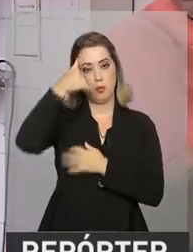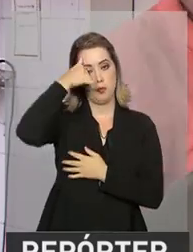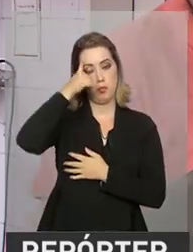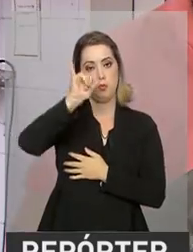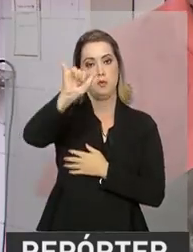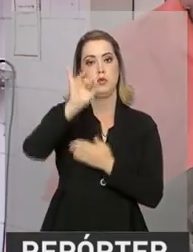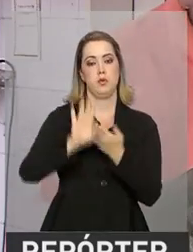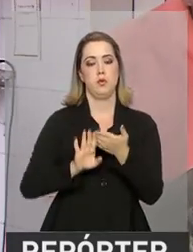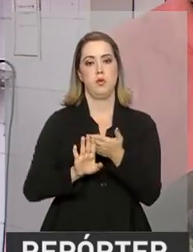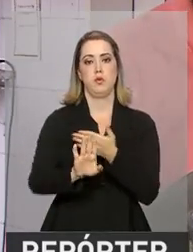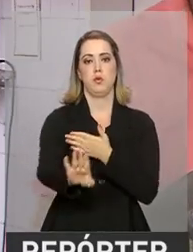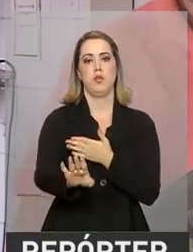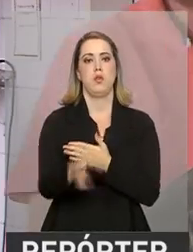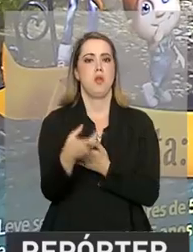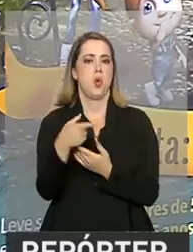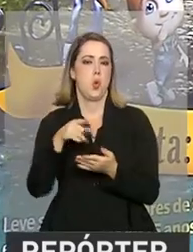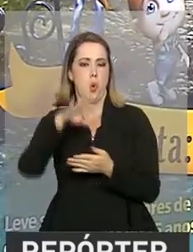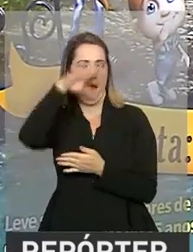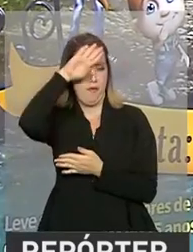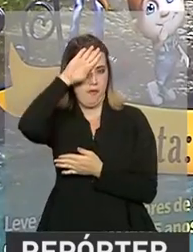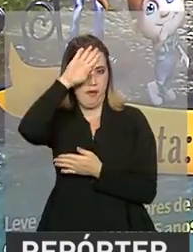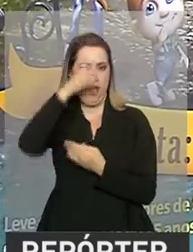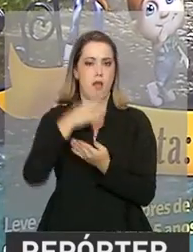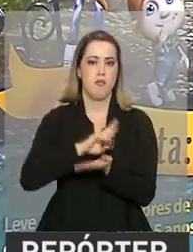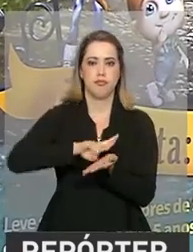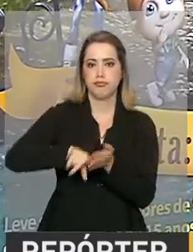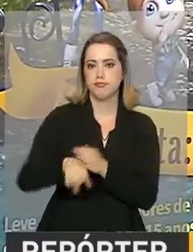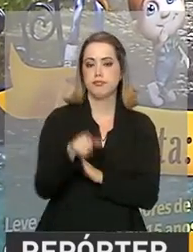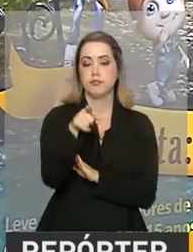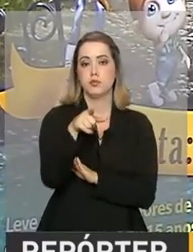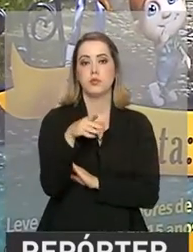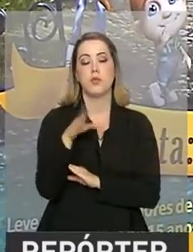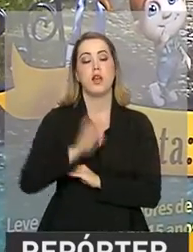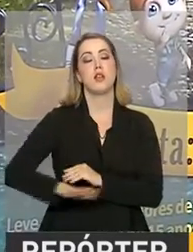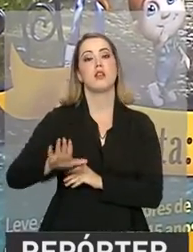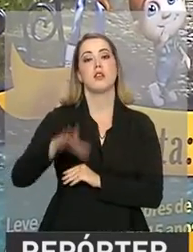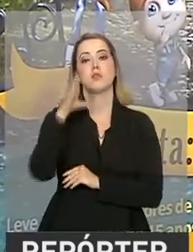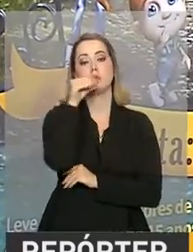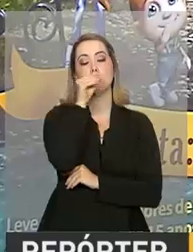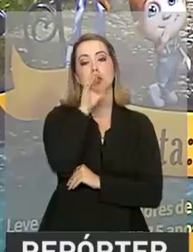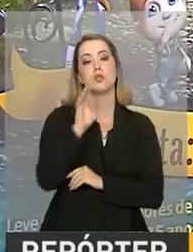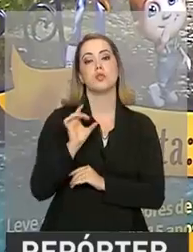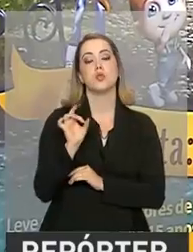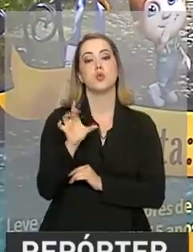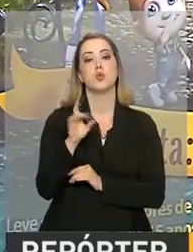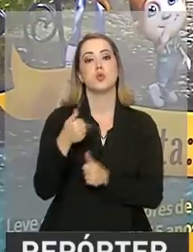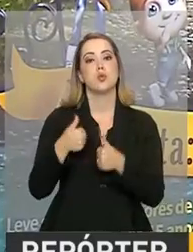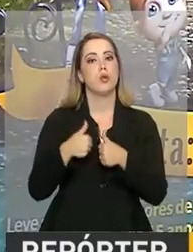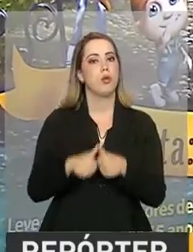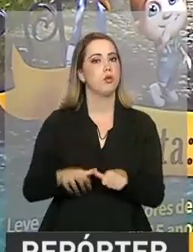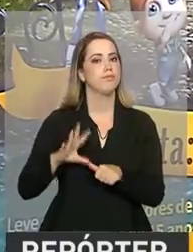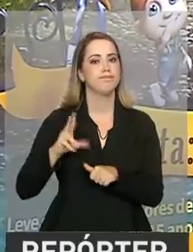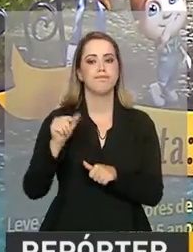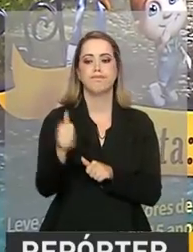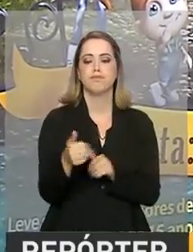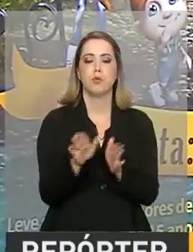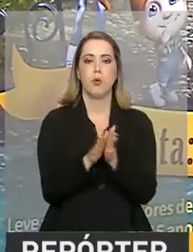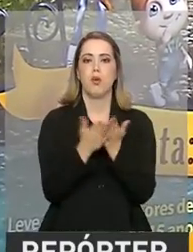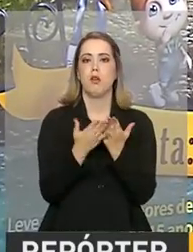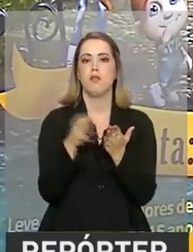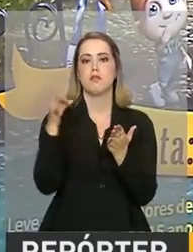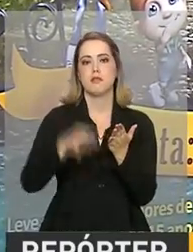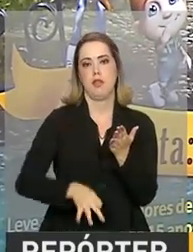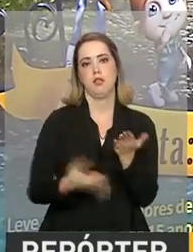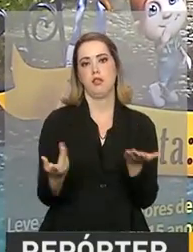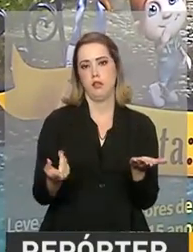futura febre que a gente pode ter. A criança ou o adolescente só estará protegido quando se completa todo o esquema vacinal. Então,